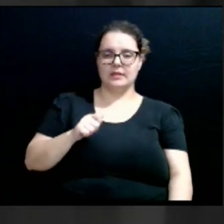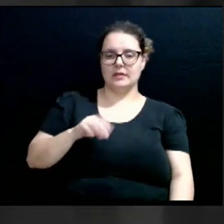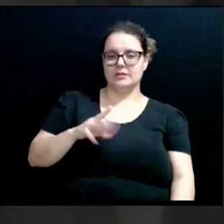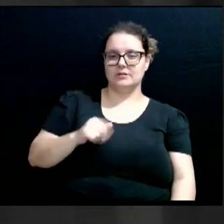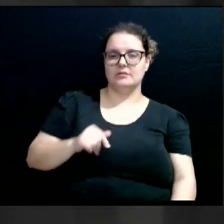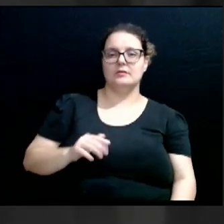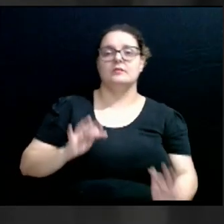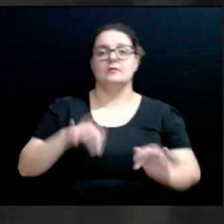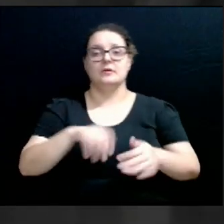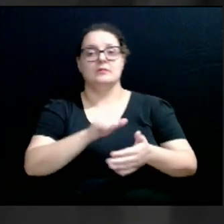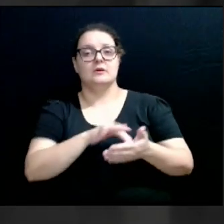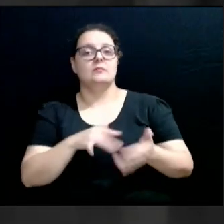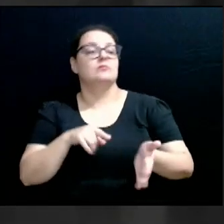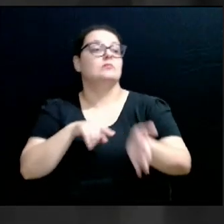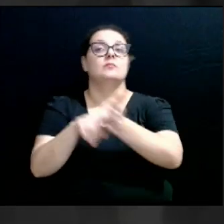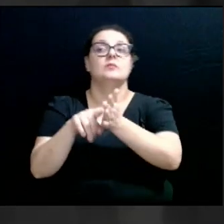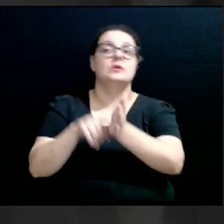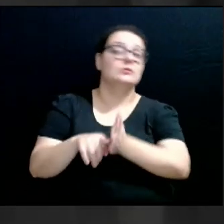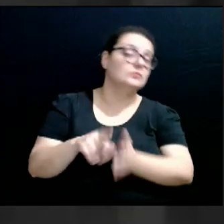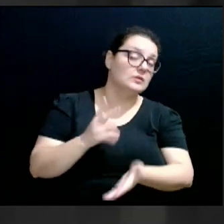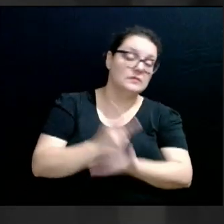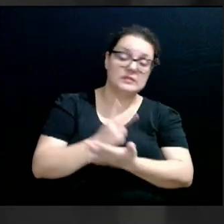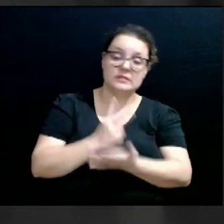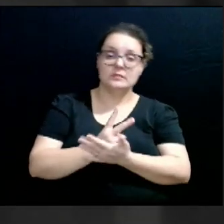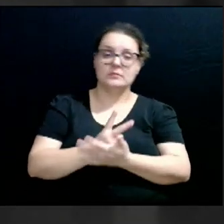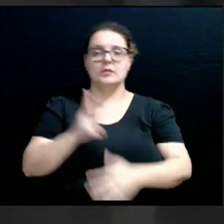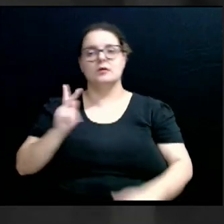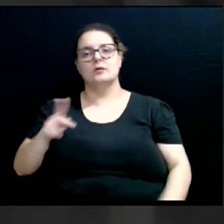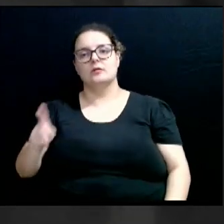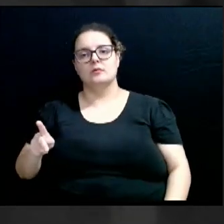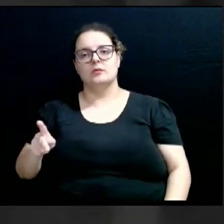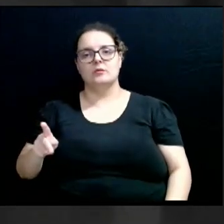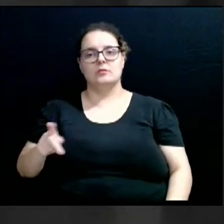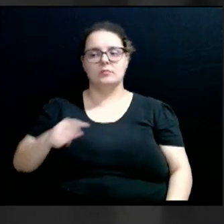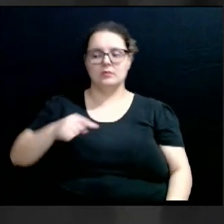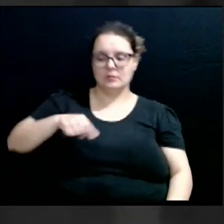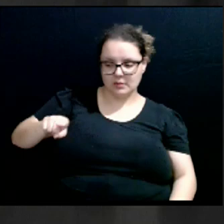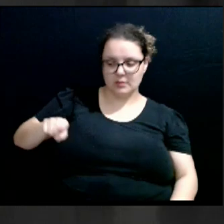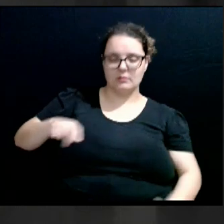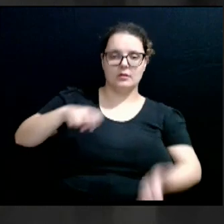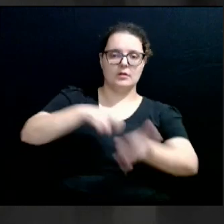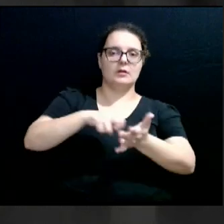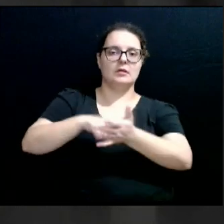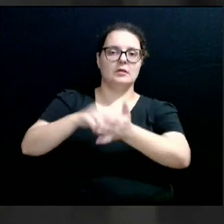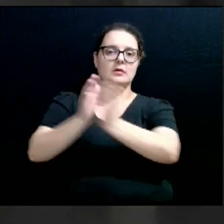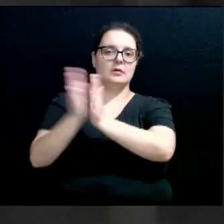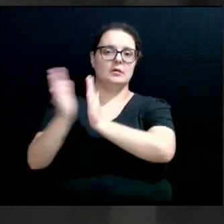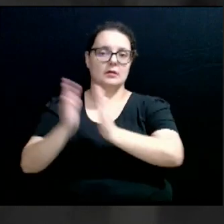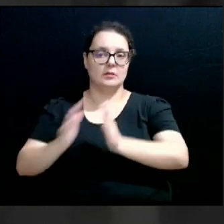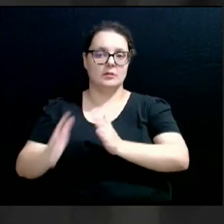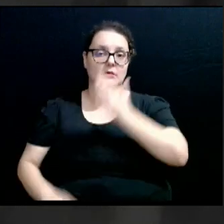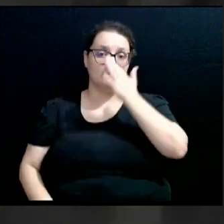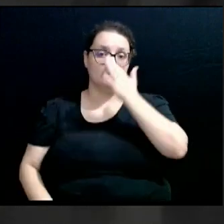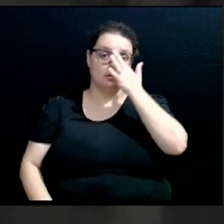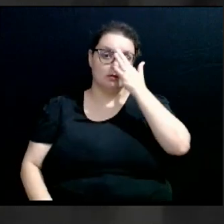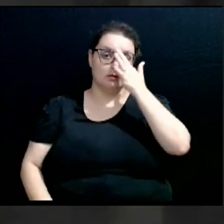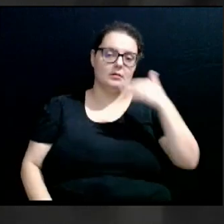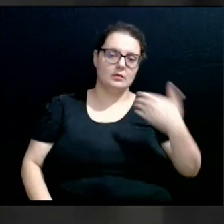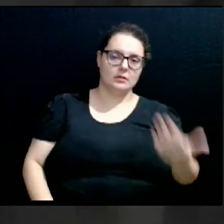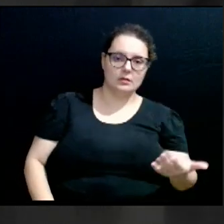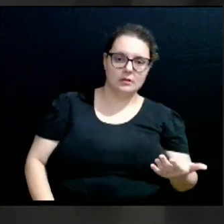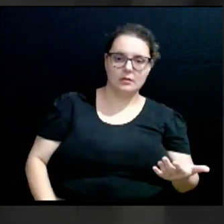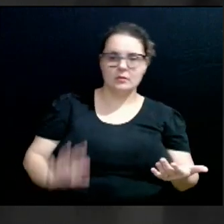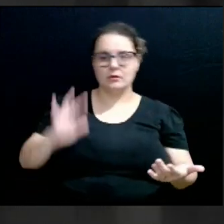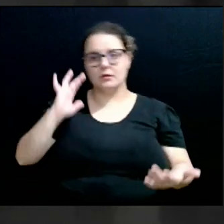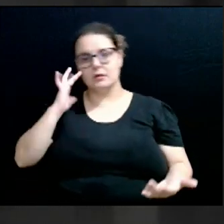questionava muito e o professor me colocava de castigo na biblioteca, né? E aí o que eles acharam que era castigo, para